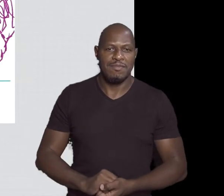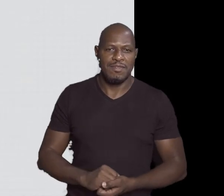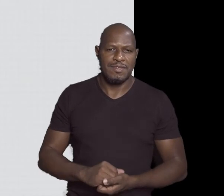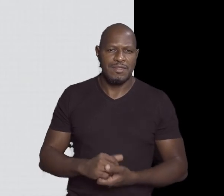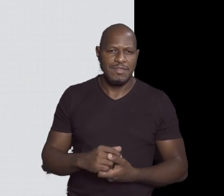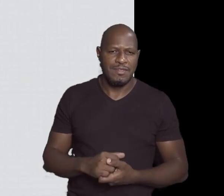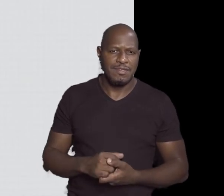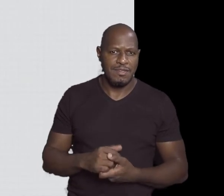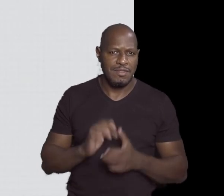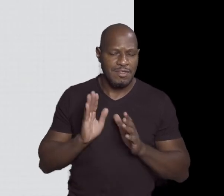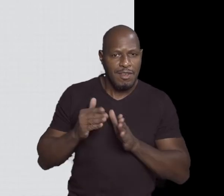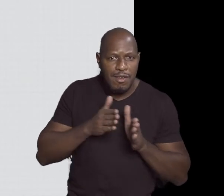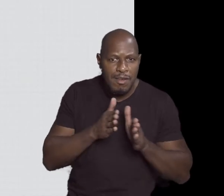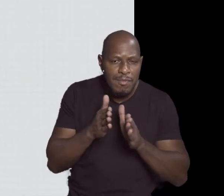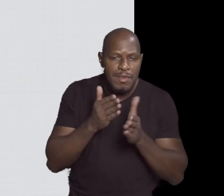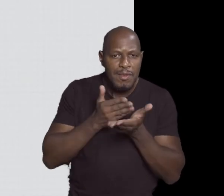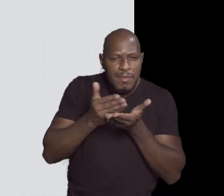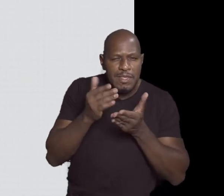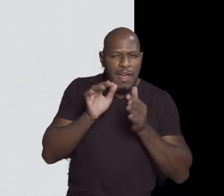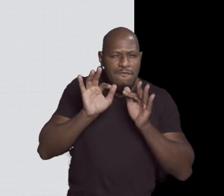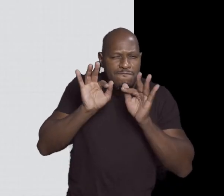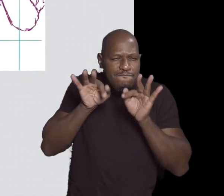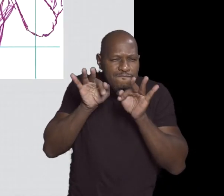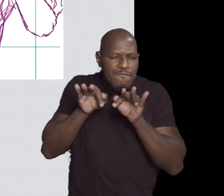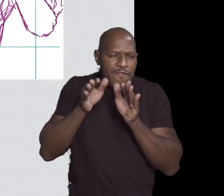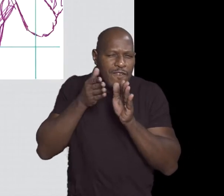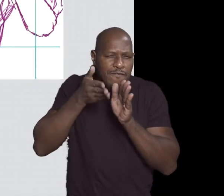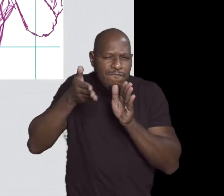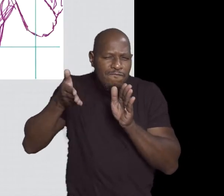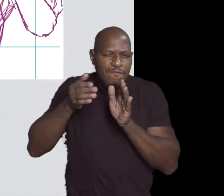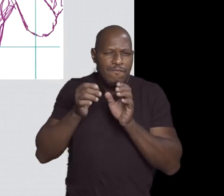Acho que já é um bom caminho para começar a finalizar.